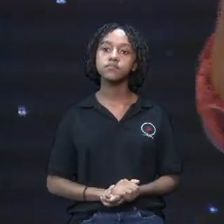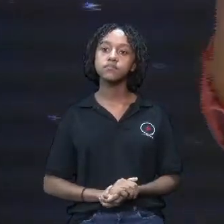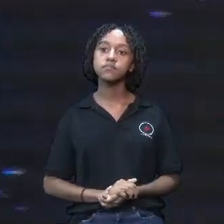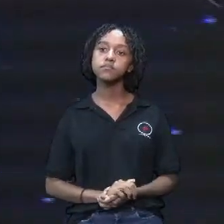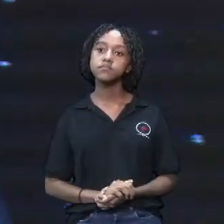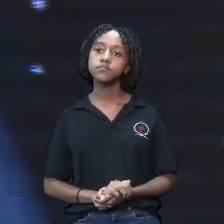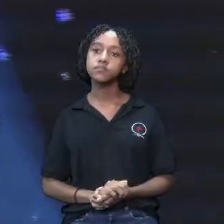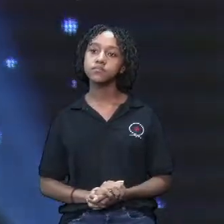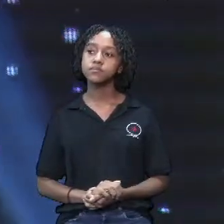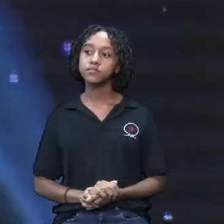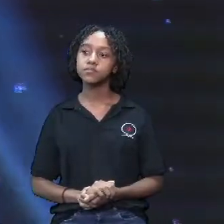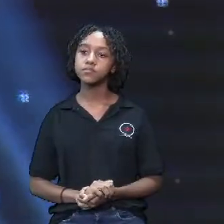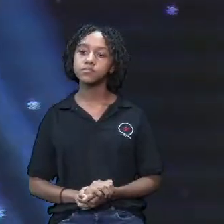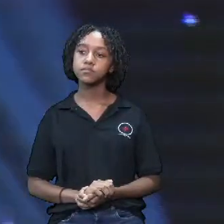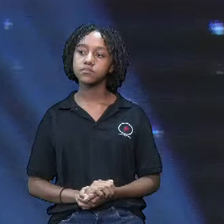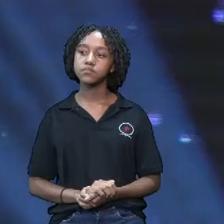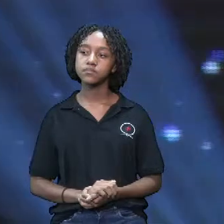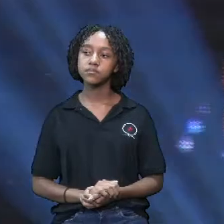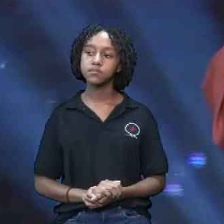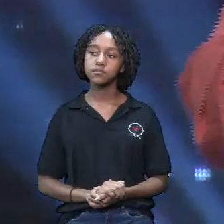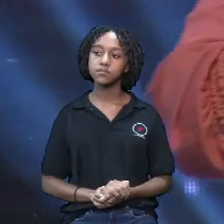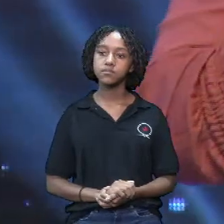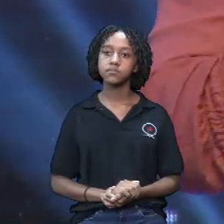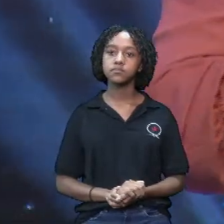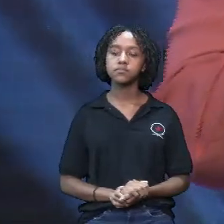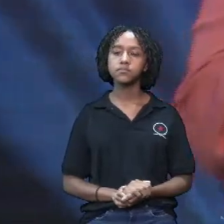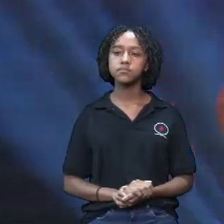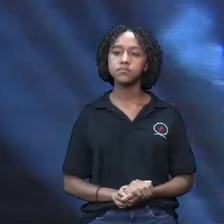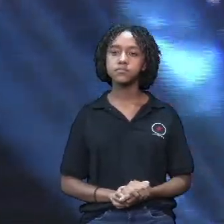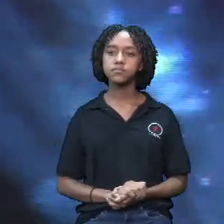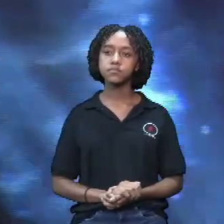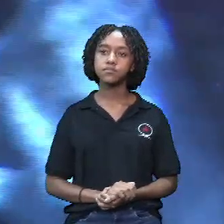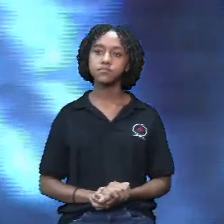porque ele cismou que quem faz segunda voz morre.